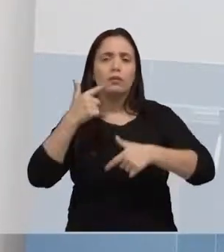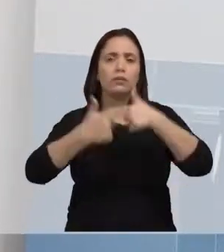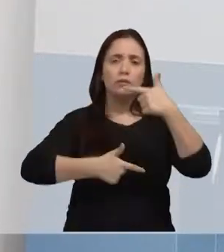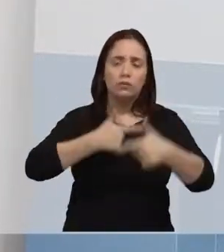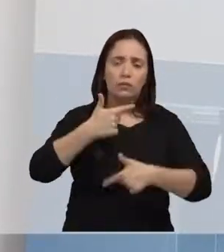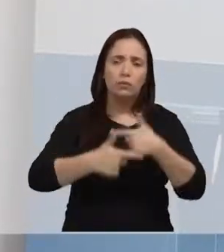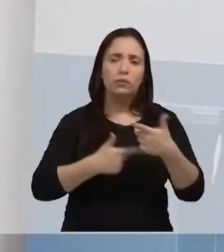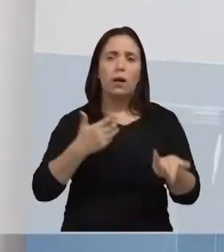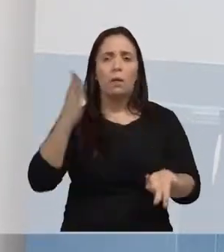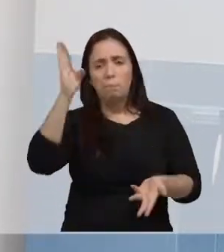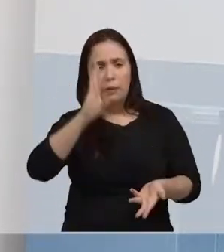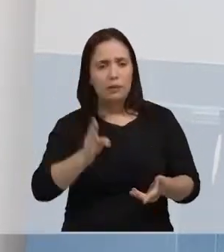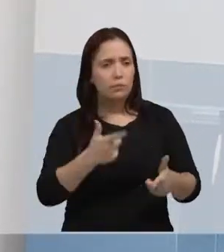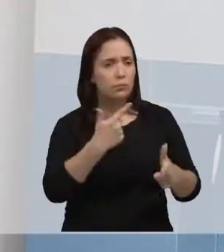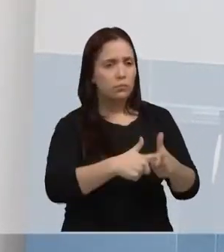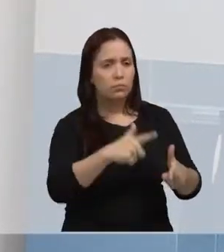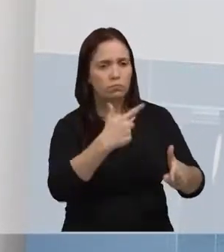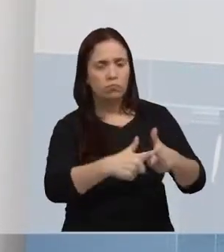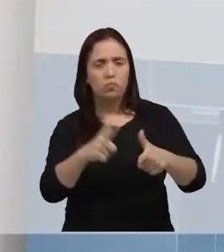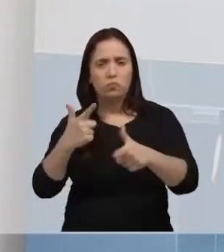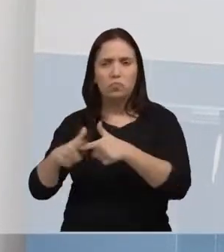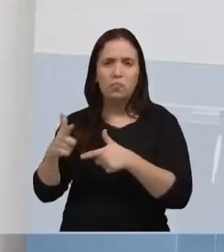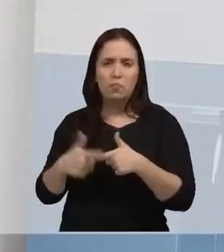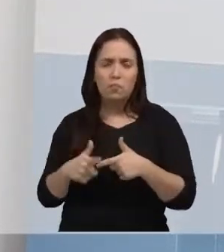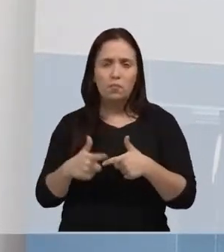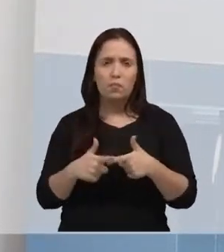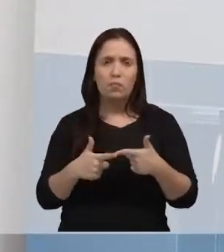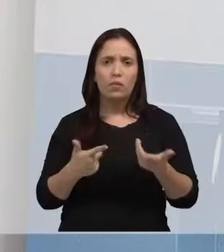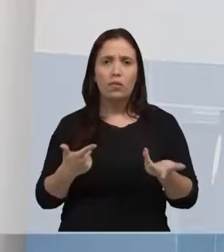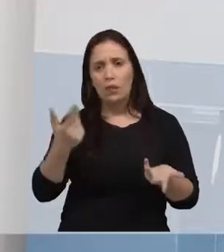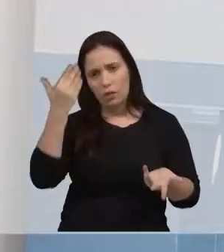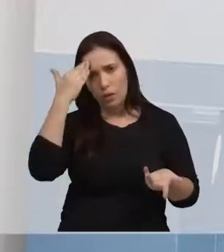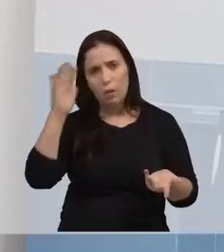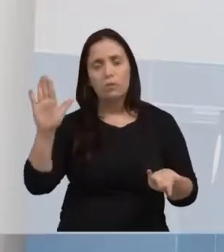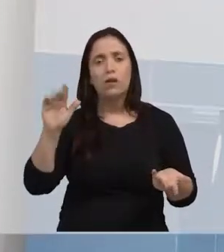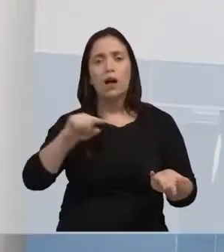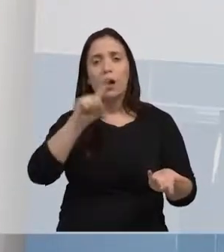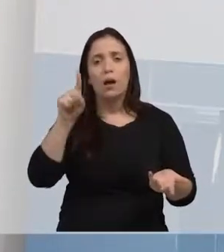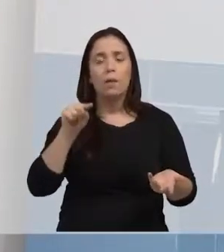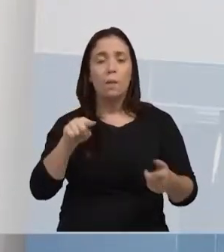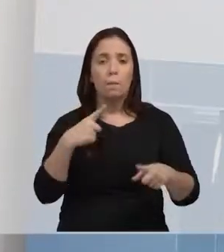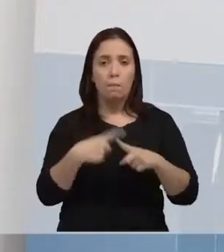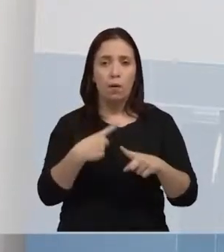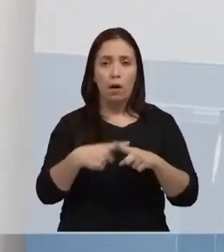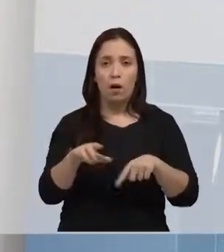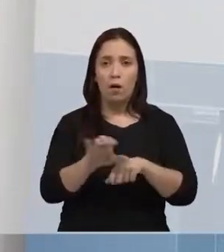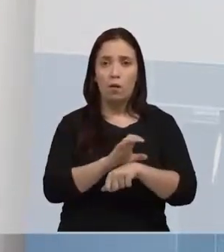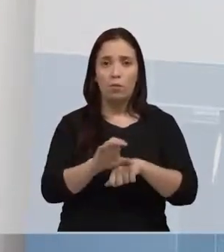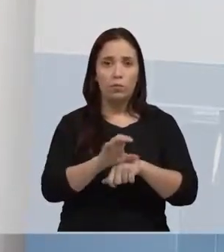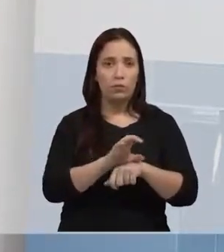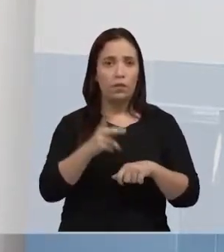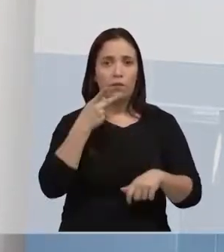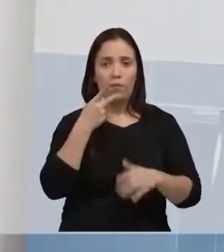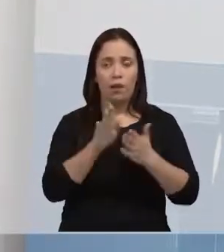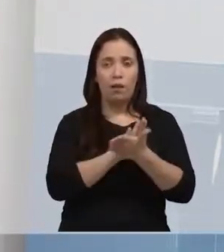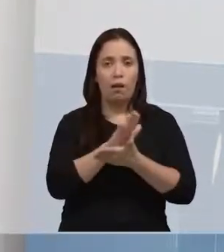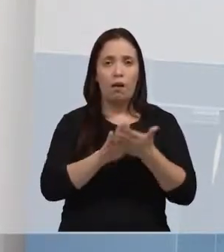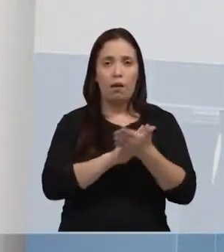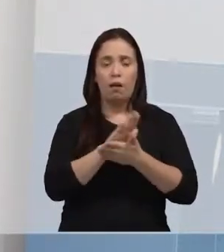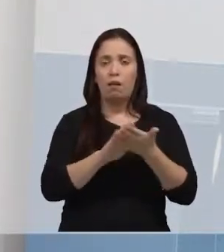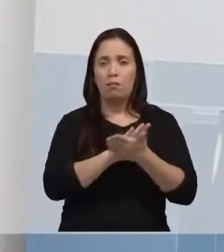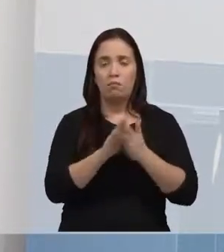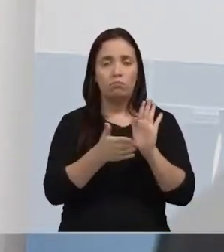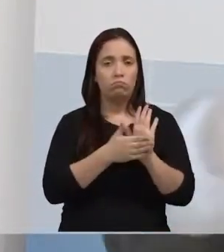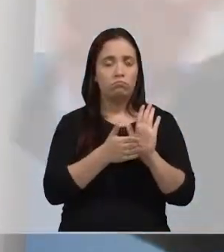de instabilidade, em outra situação em que ninguém sabe, porque na Constituição não está previsto esse caso da